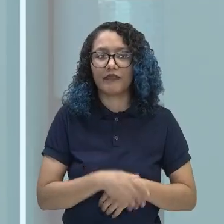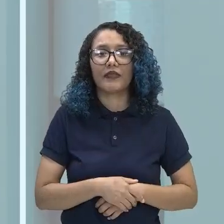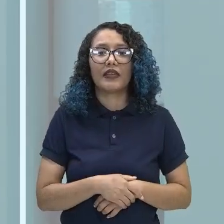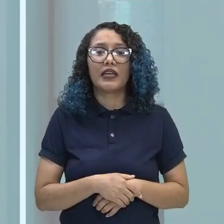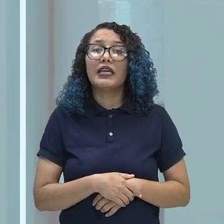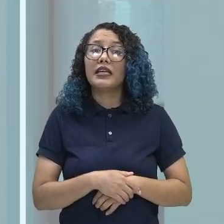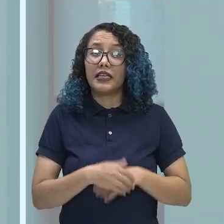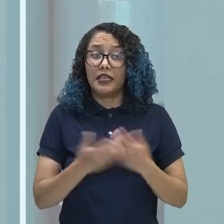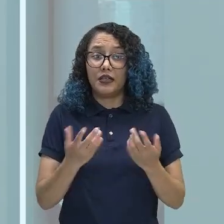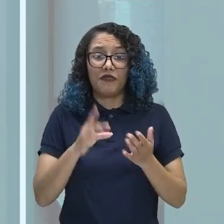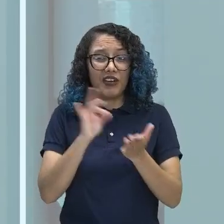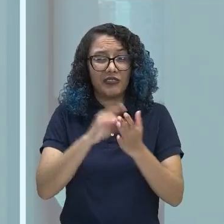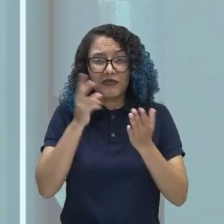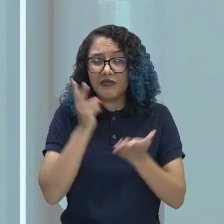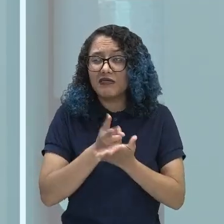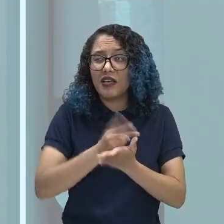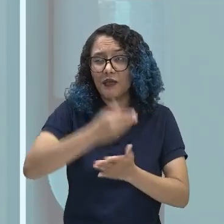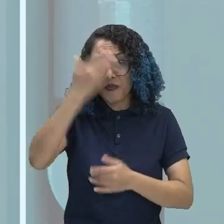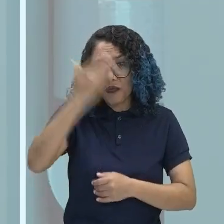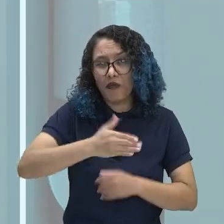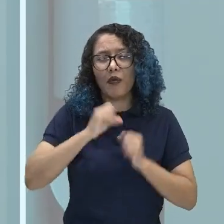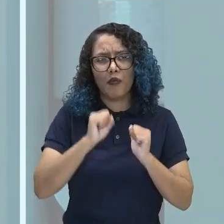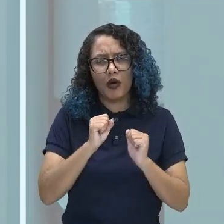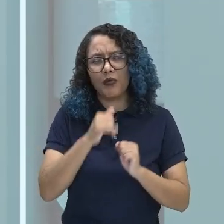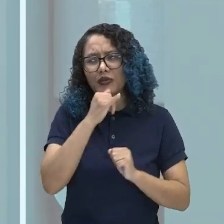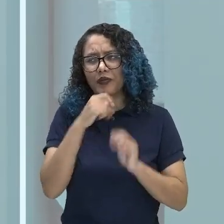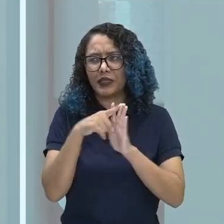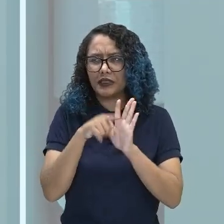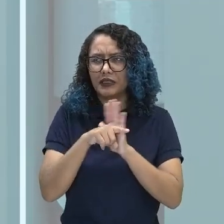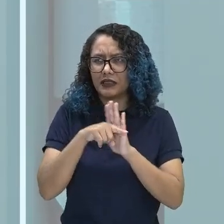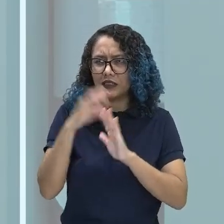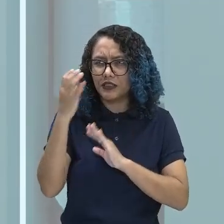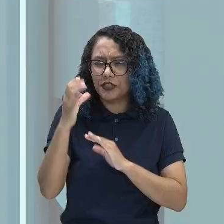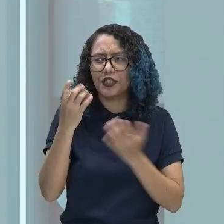ser comprovado por pesquisas científicas, por dados